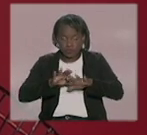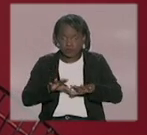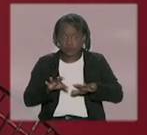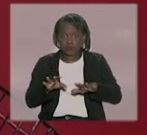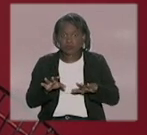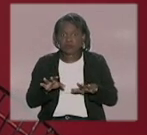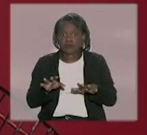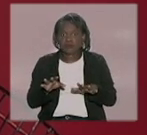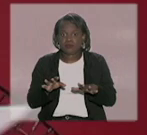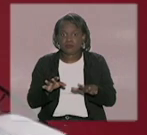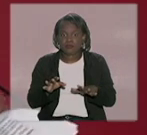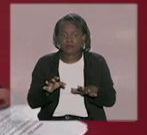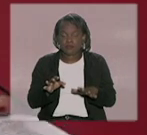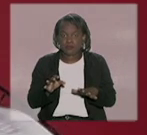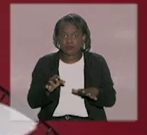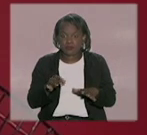entes